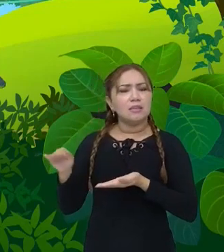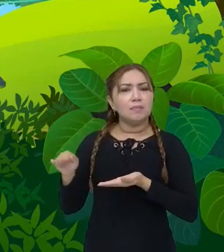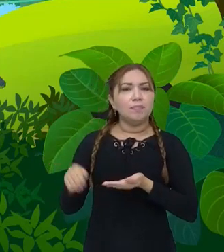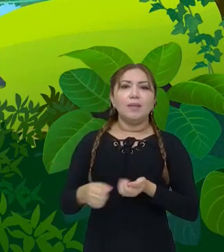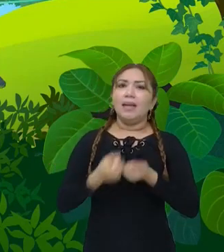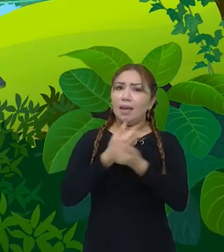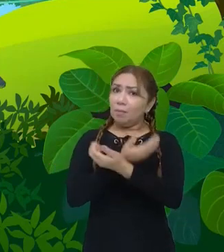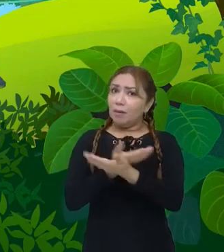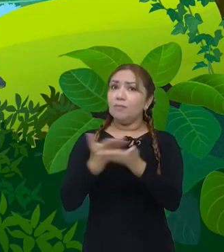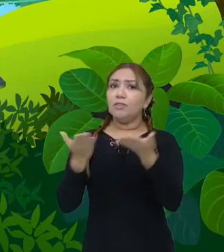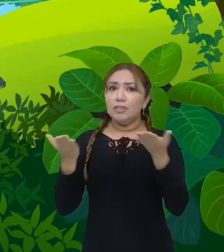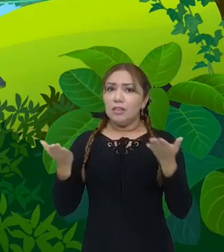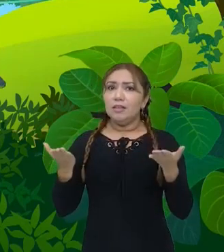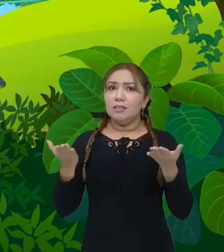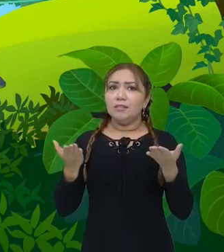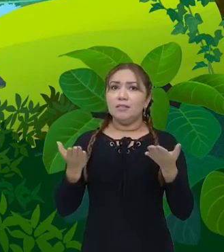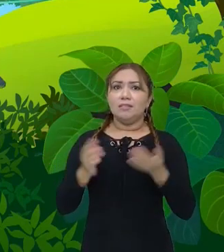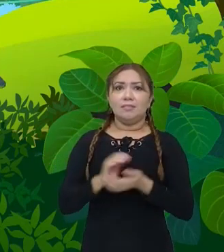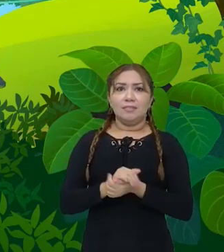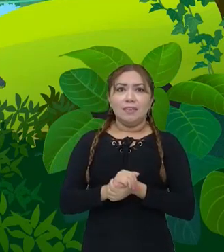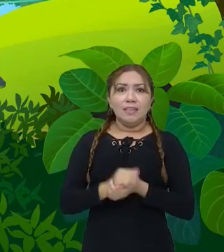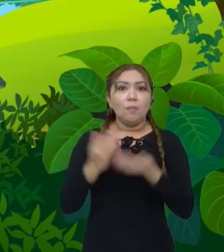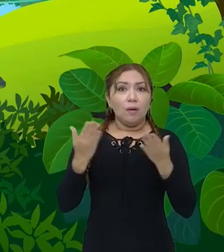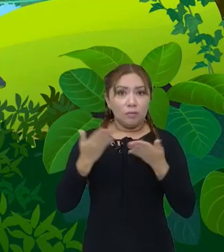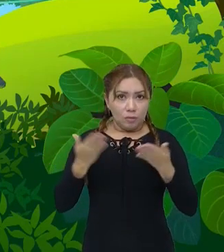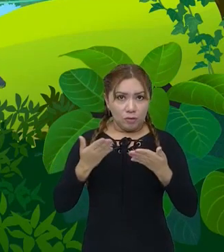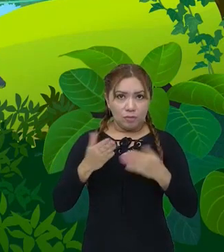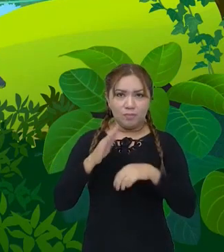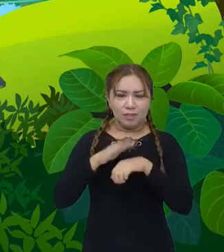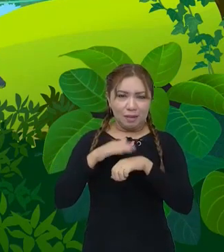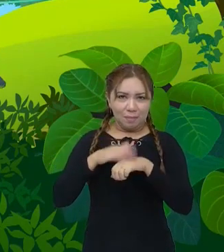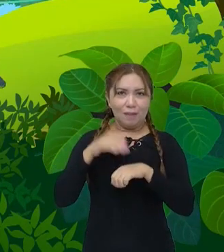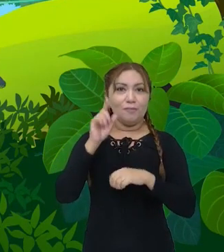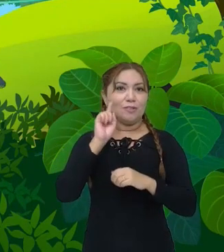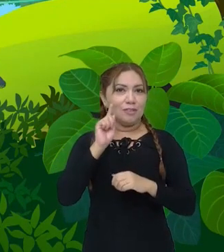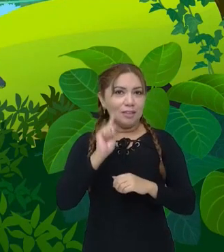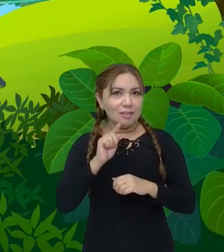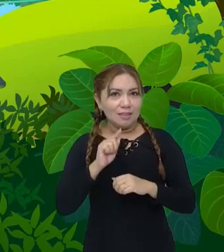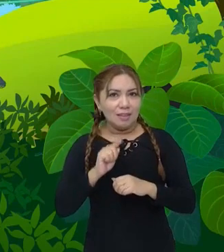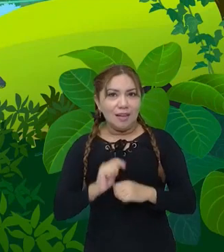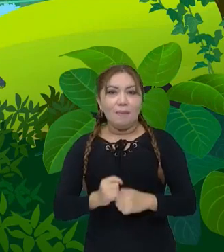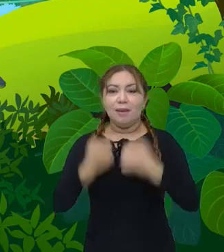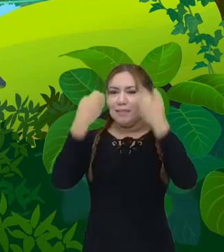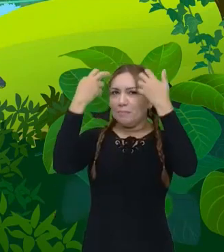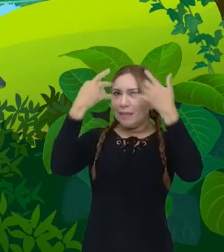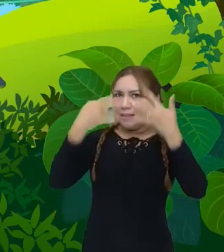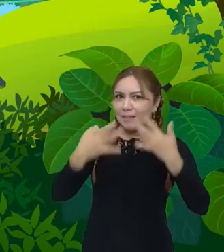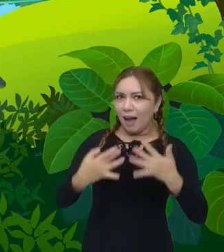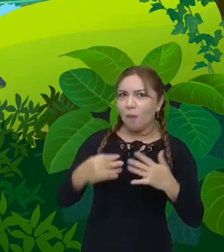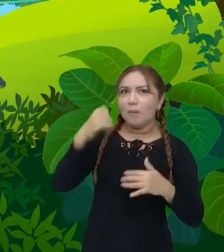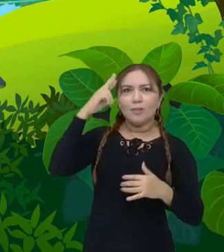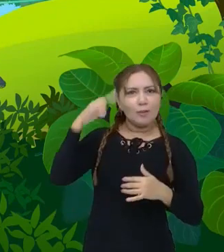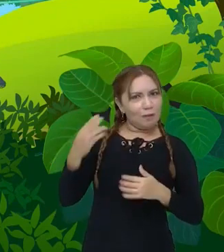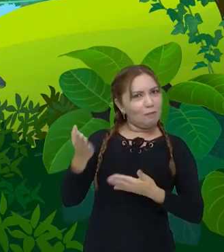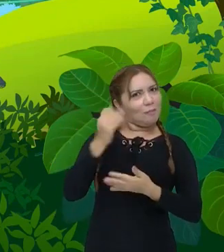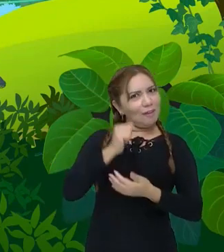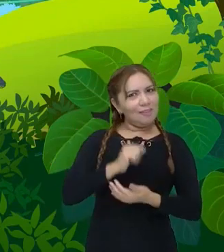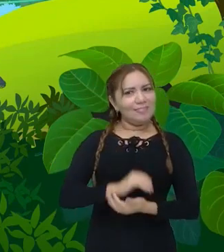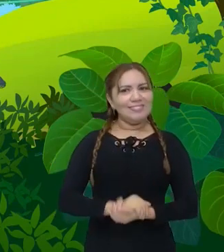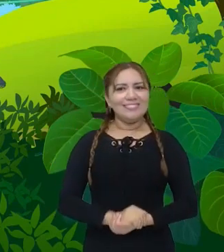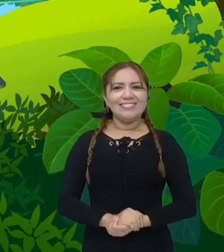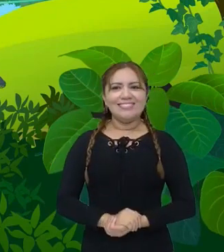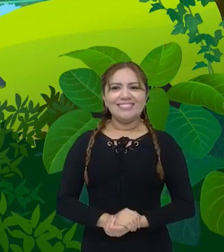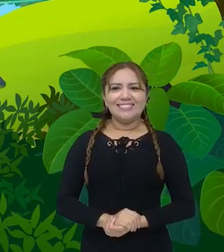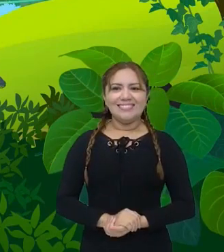especialmente para todos vocês. Agora eu convido vocês para o momento da nossa contação de histórias. Vamos lá?